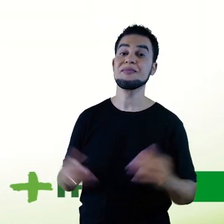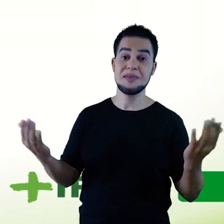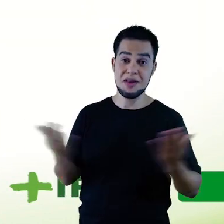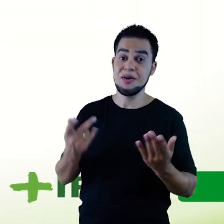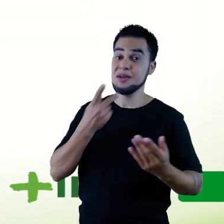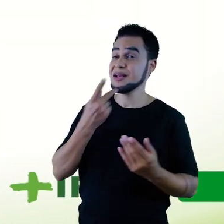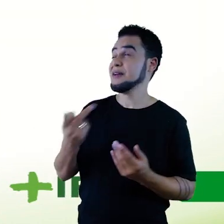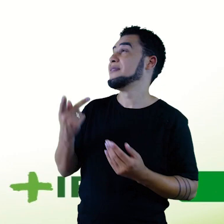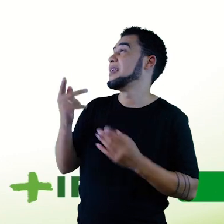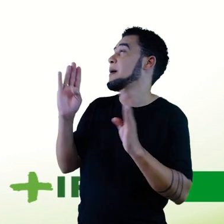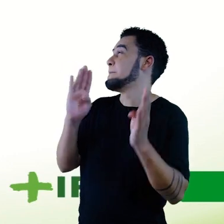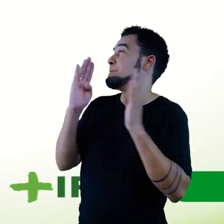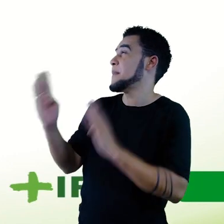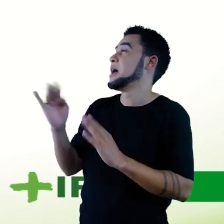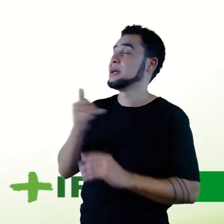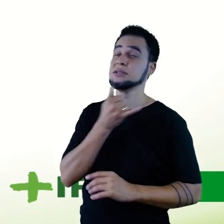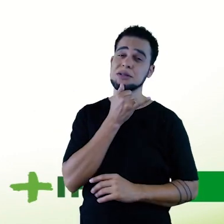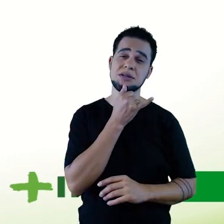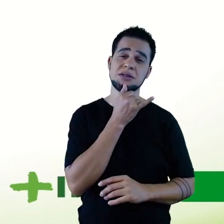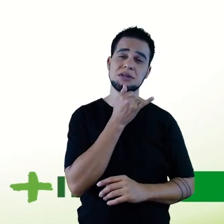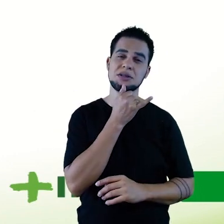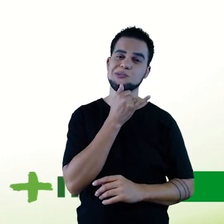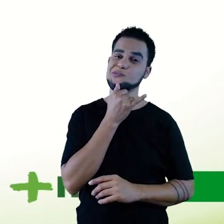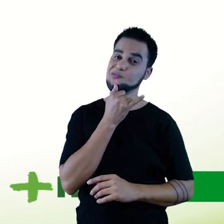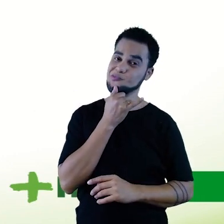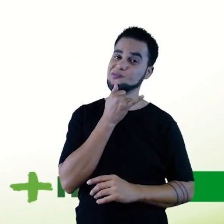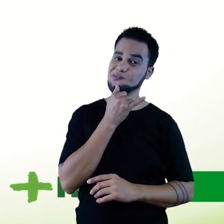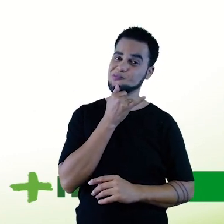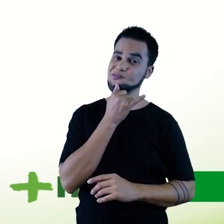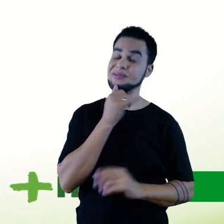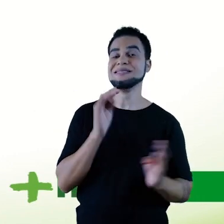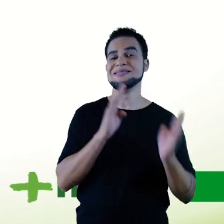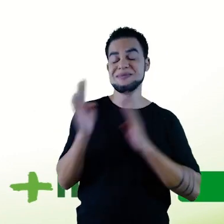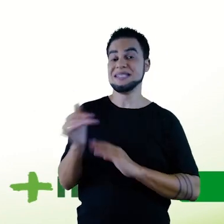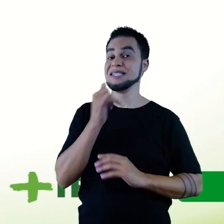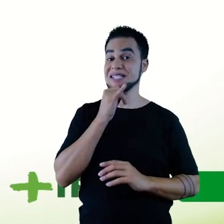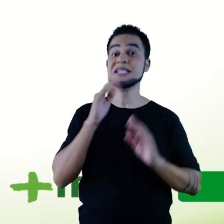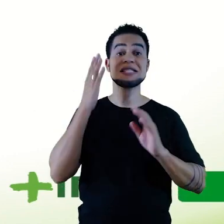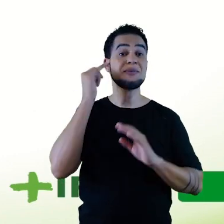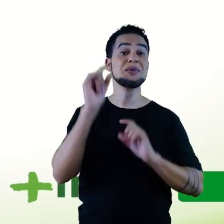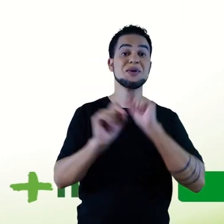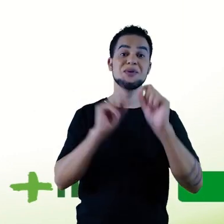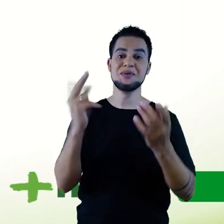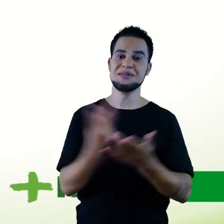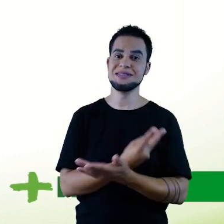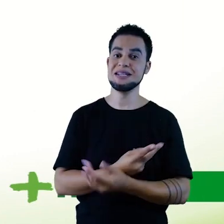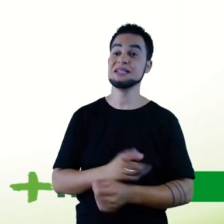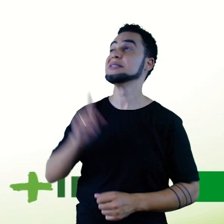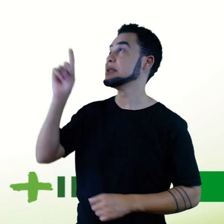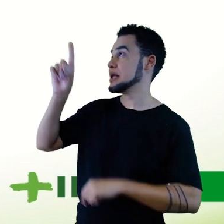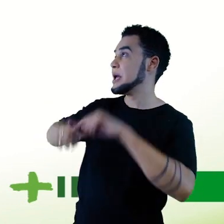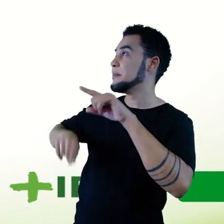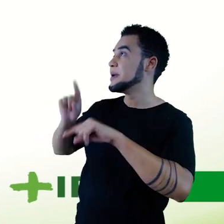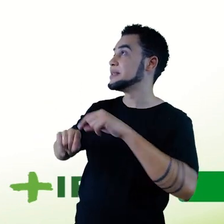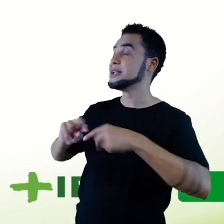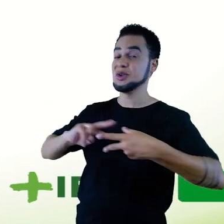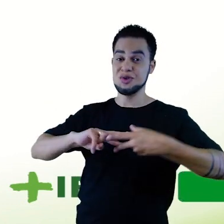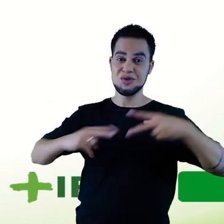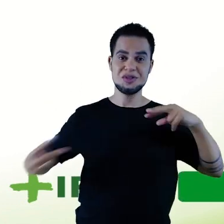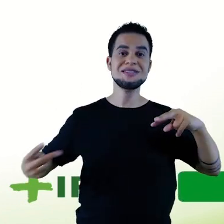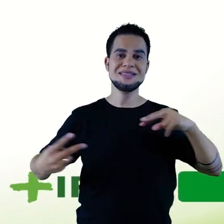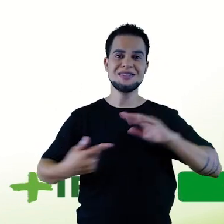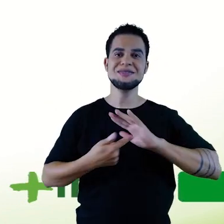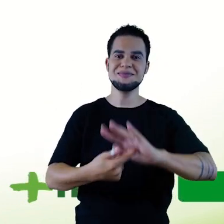Agora eu quero falar uma parte triste. Essa parte é triste. Sabe o que acontece? Esse aqui é o material genético que eu